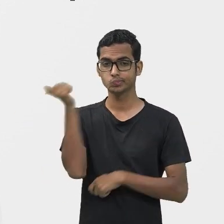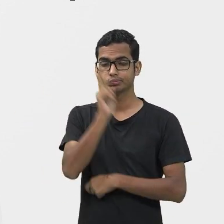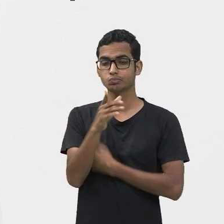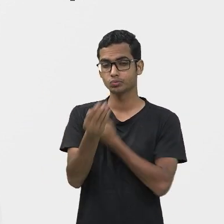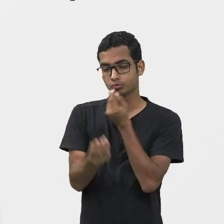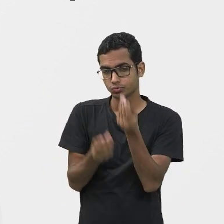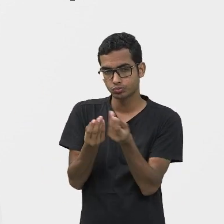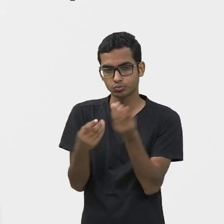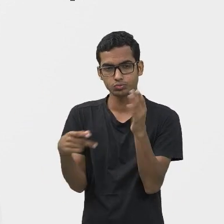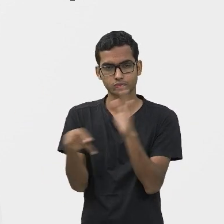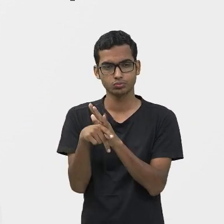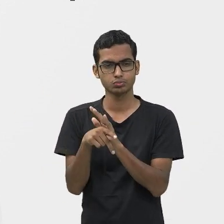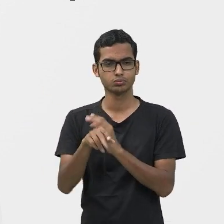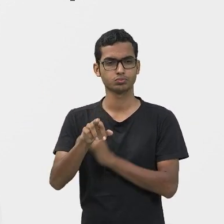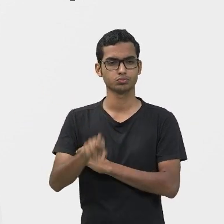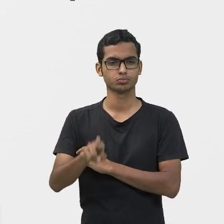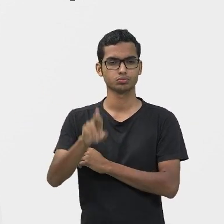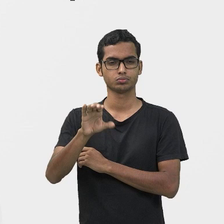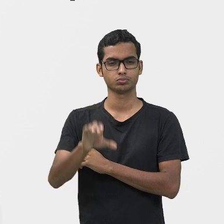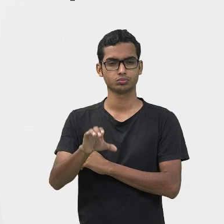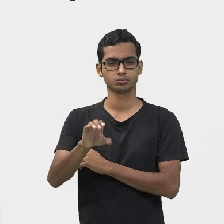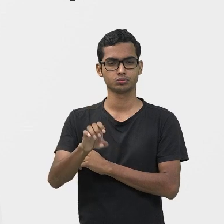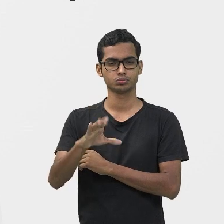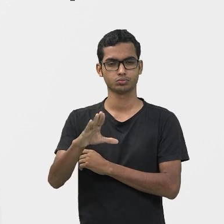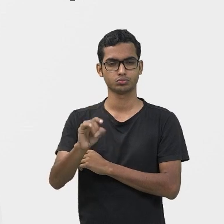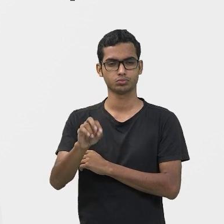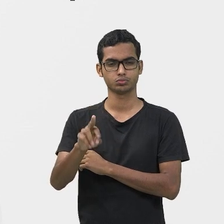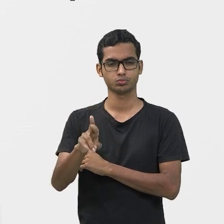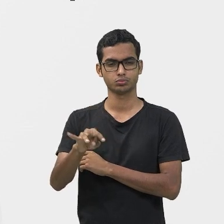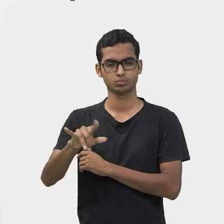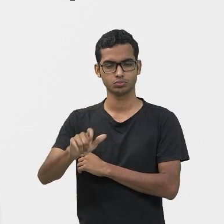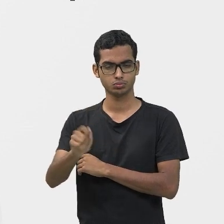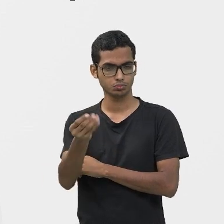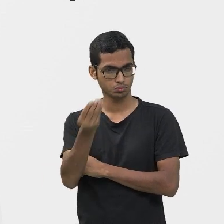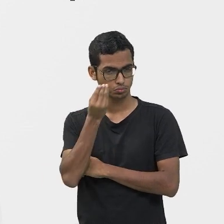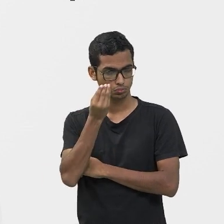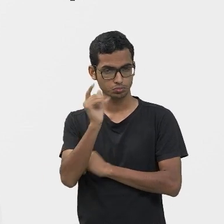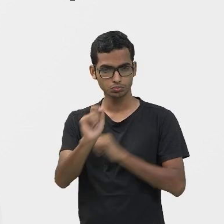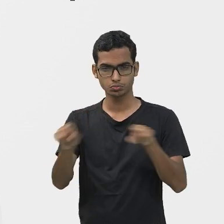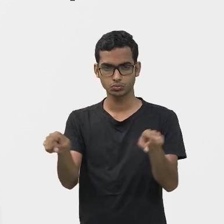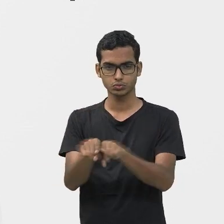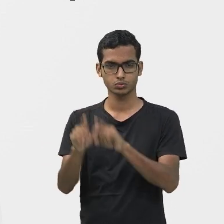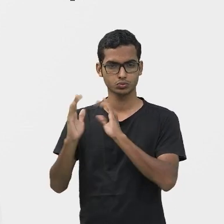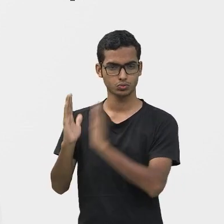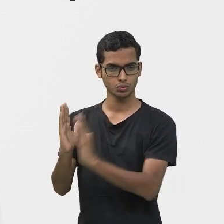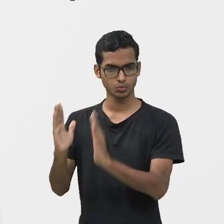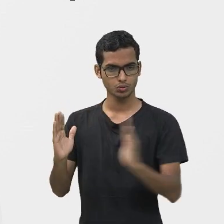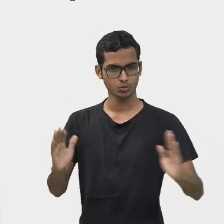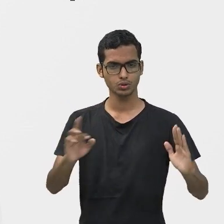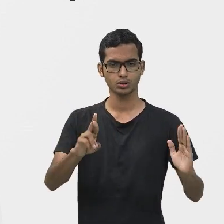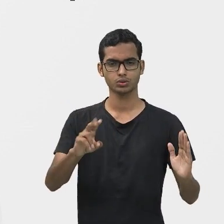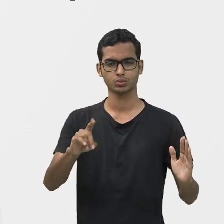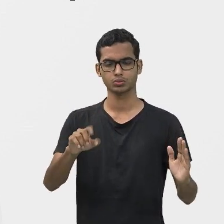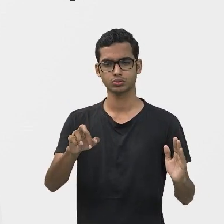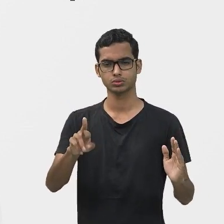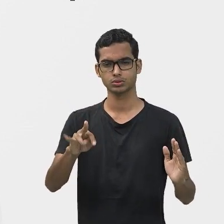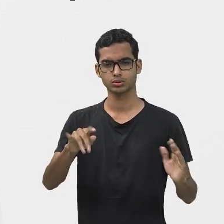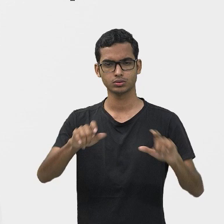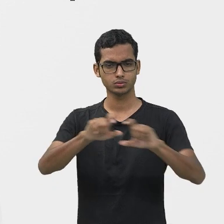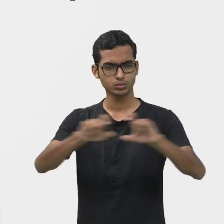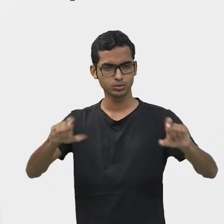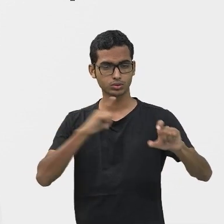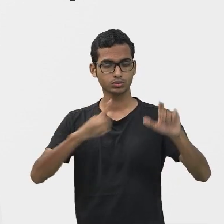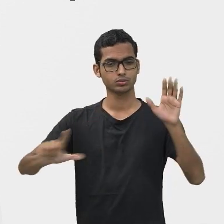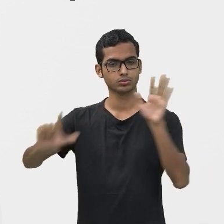por recorrência. Observação: toda sequência recursiva possui uma lei de formação,